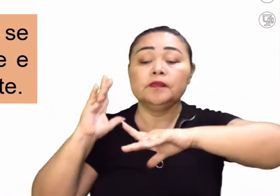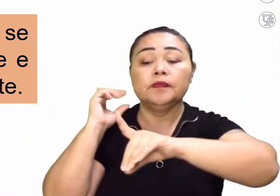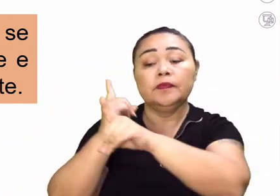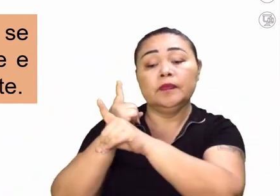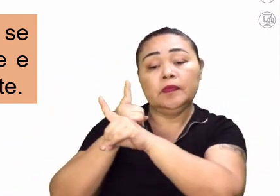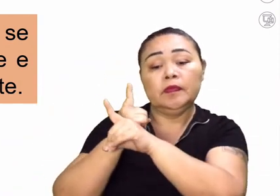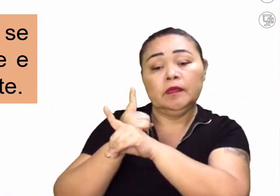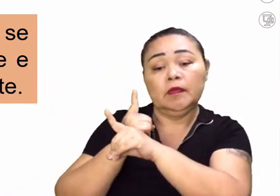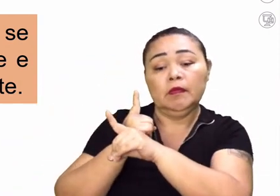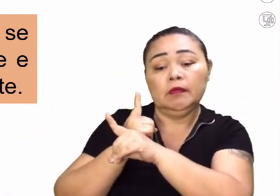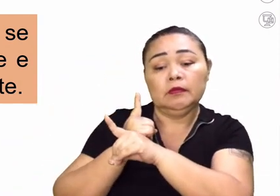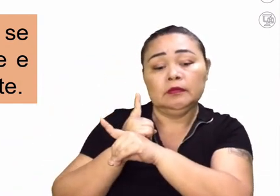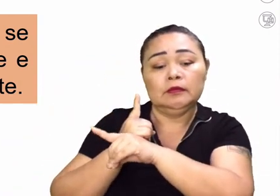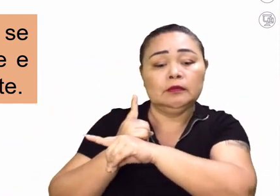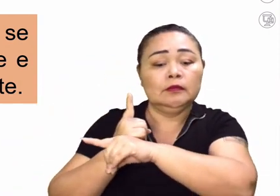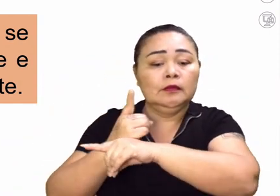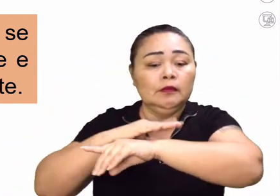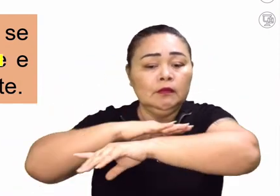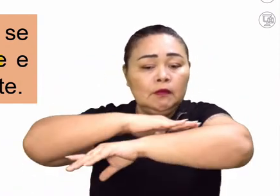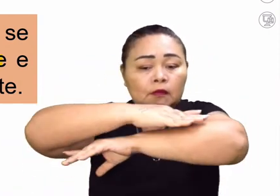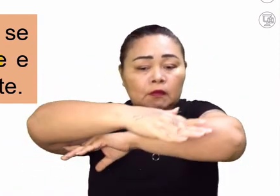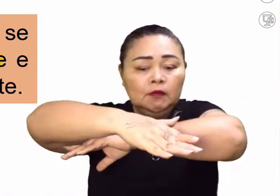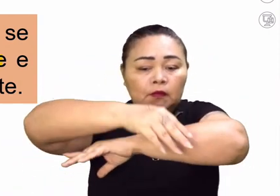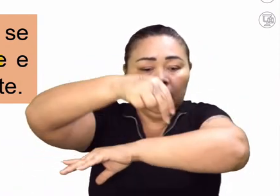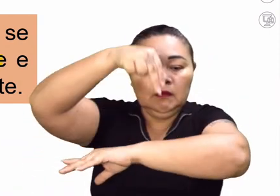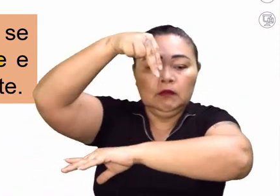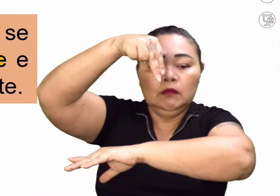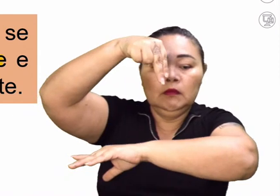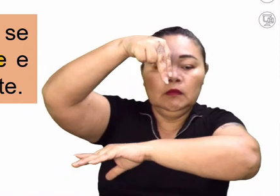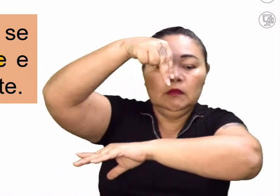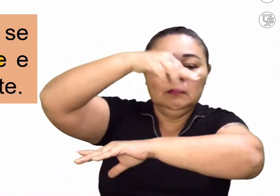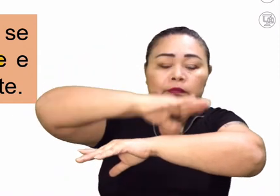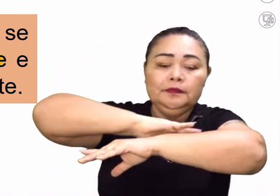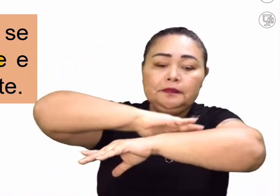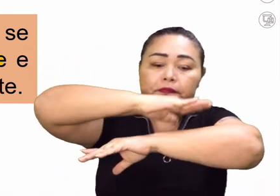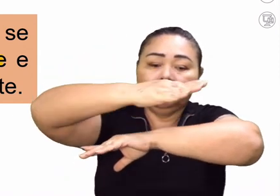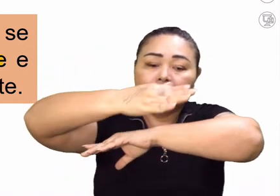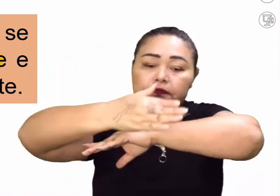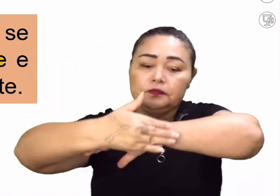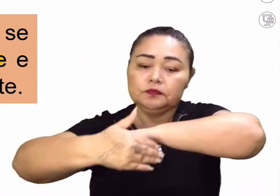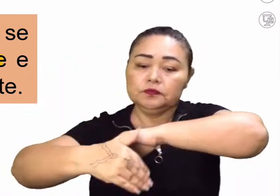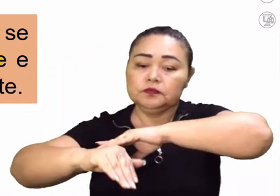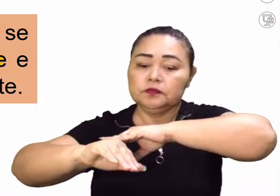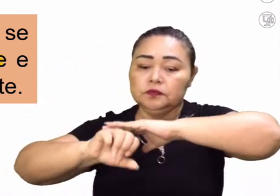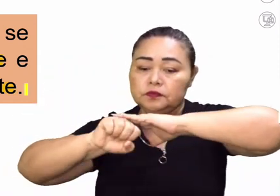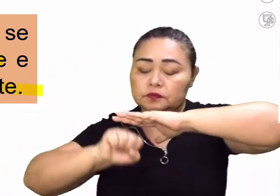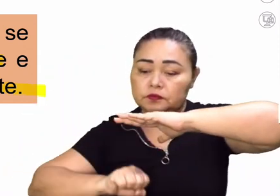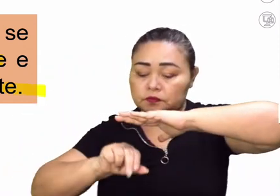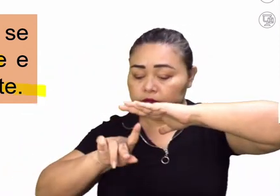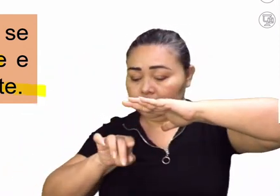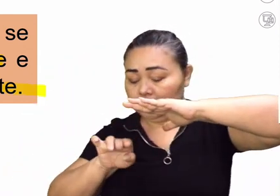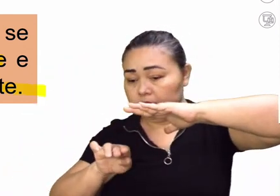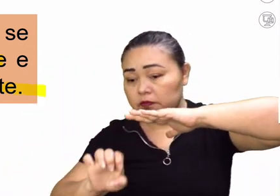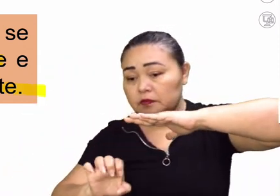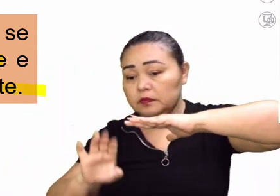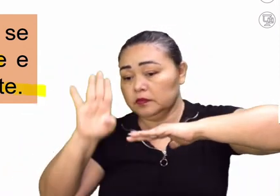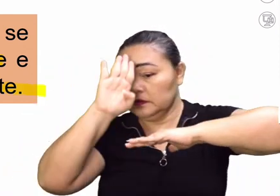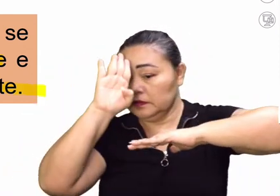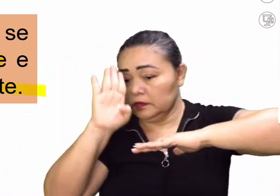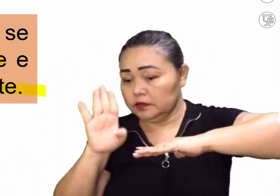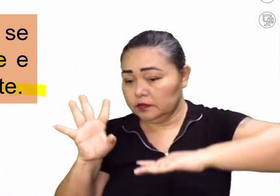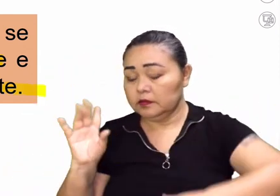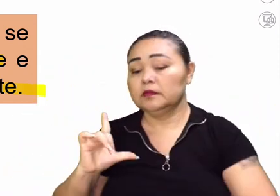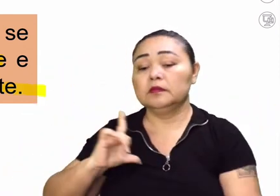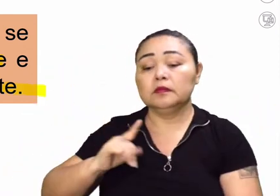nas regiões serranas no extremo norte e nas serras e Planalto das regiões Sul e Sudeste são